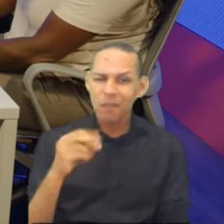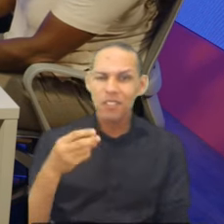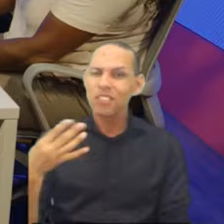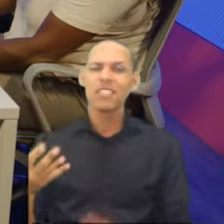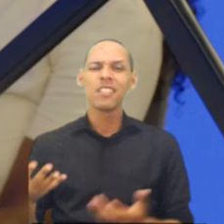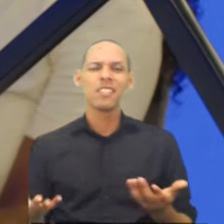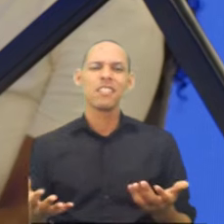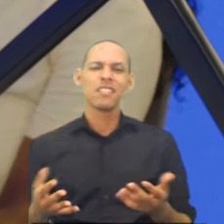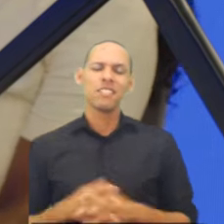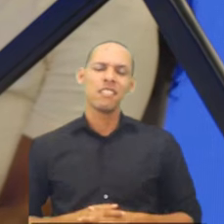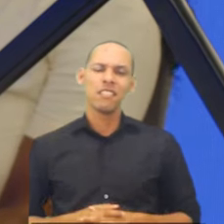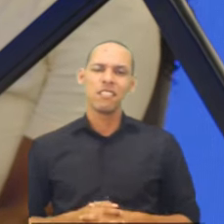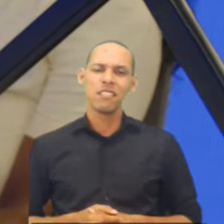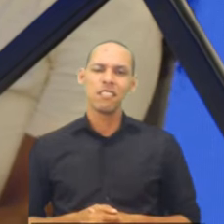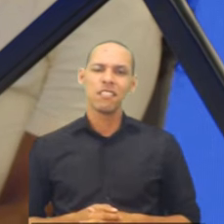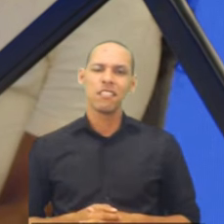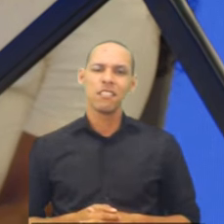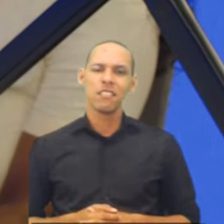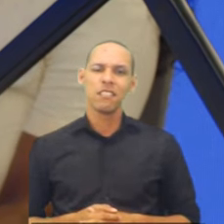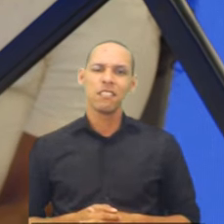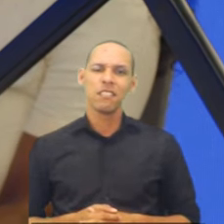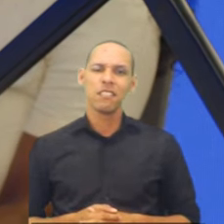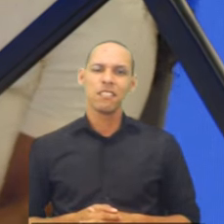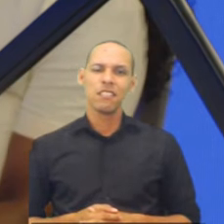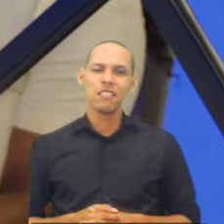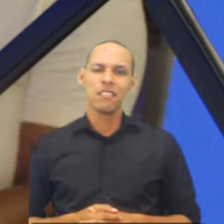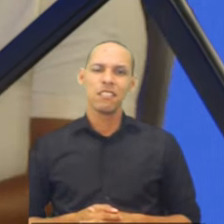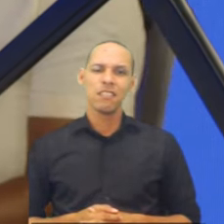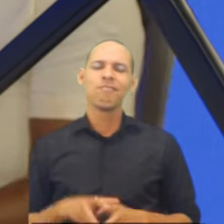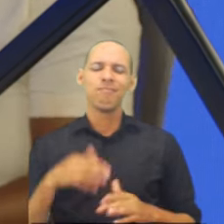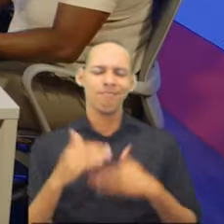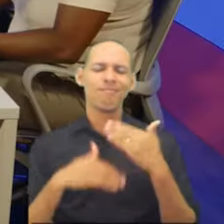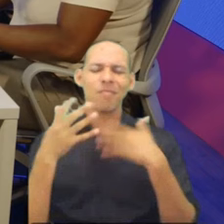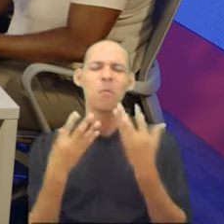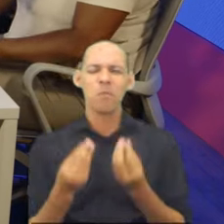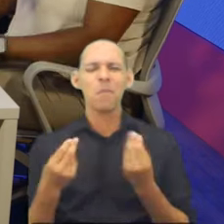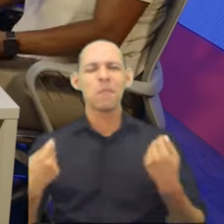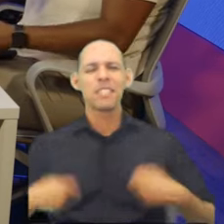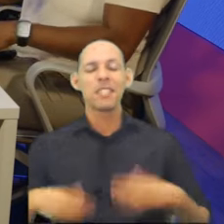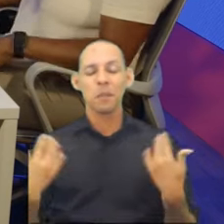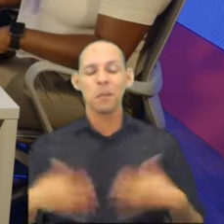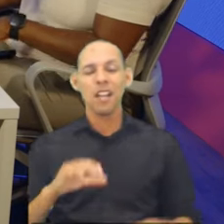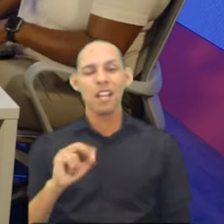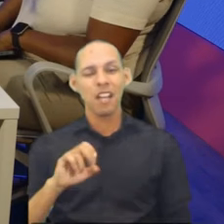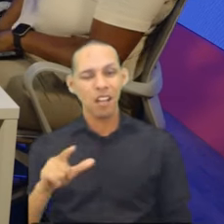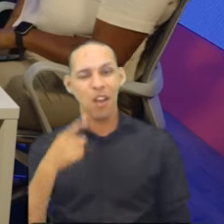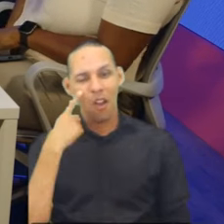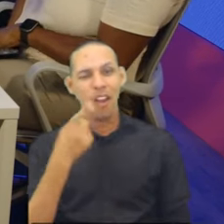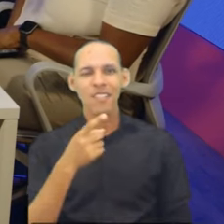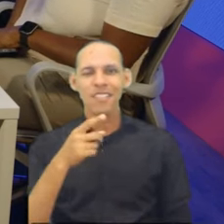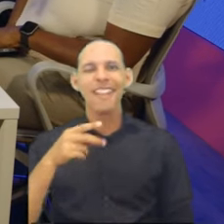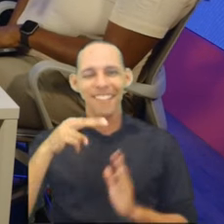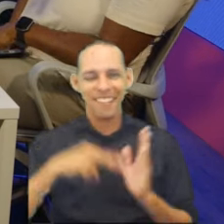isso porque estamos em 2024 gente ainda temos muito é isso nossa Carol